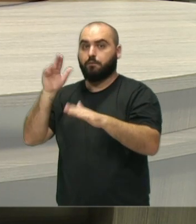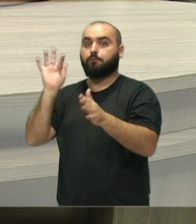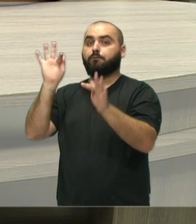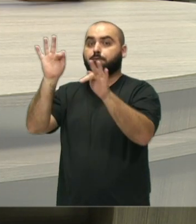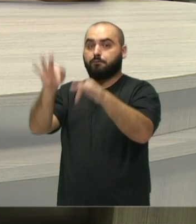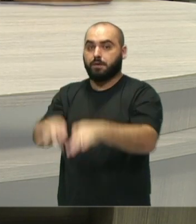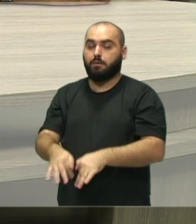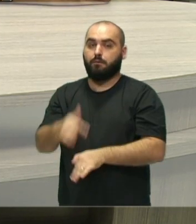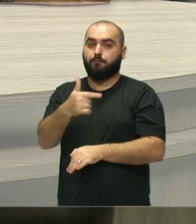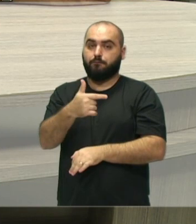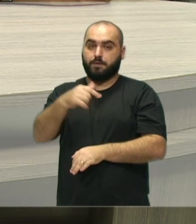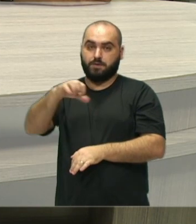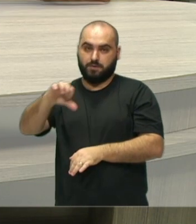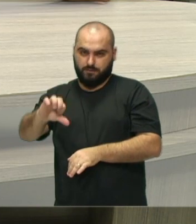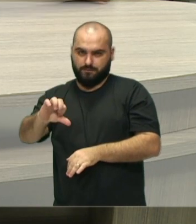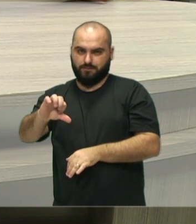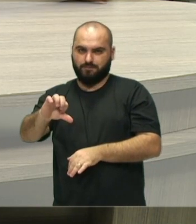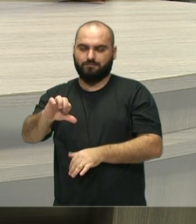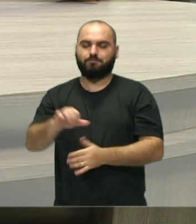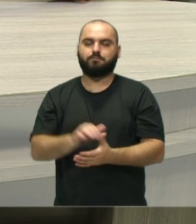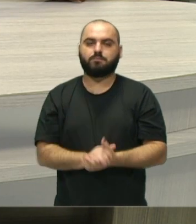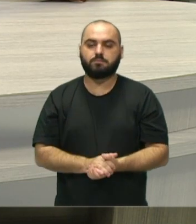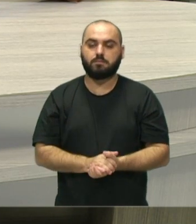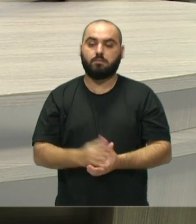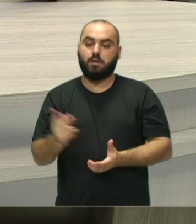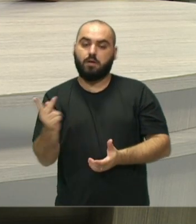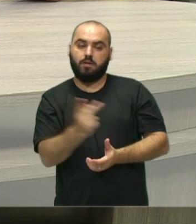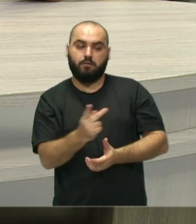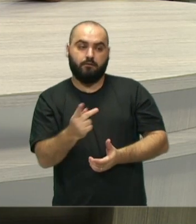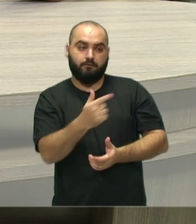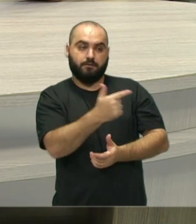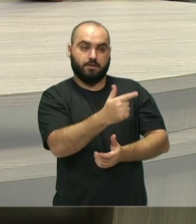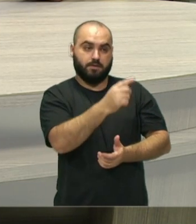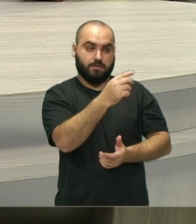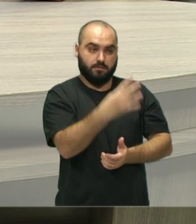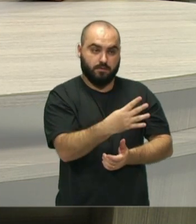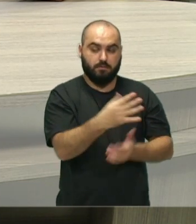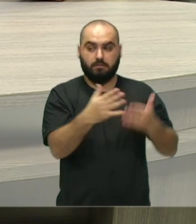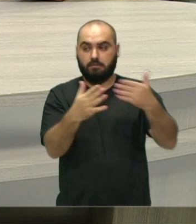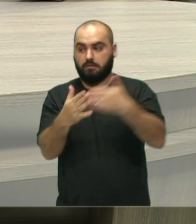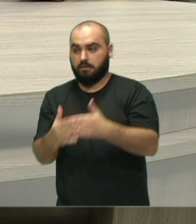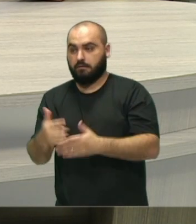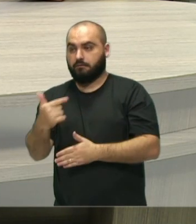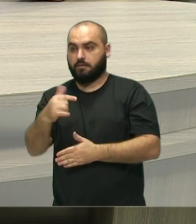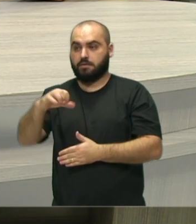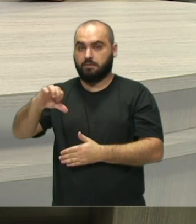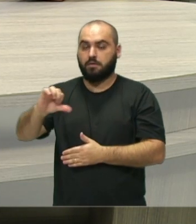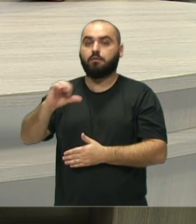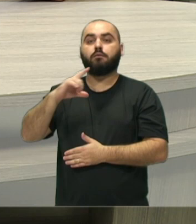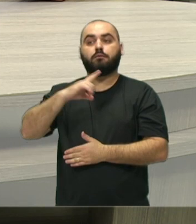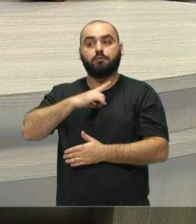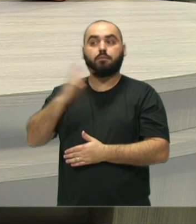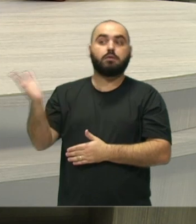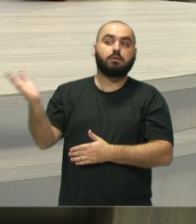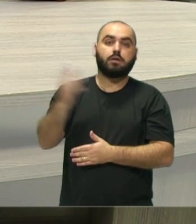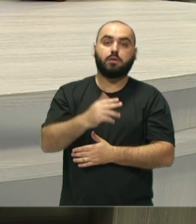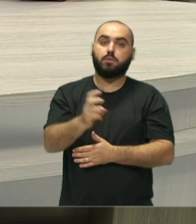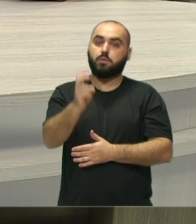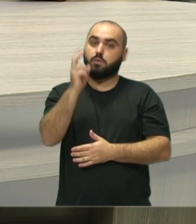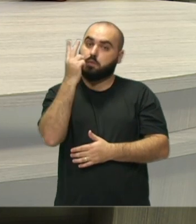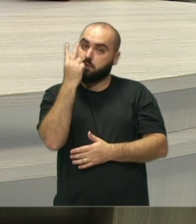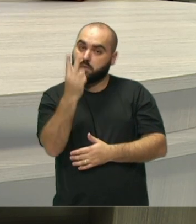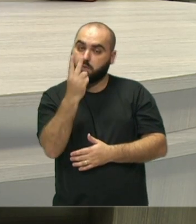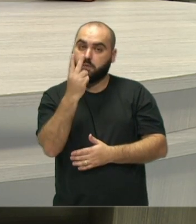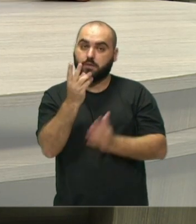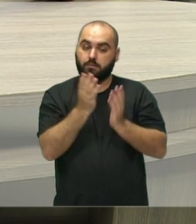2029. Entre essa operação de 24 a 29, nós traremos 2 barcas super rápidas para transporte